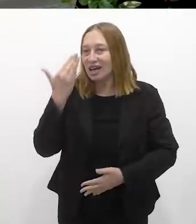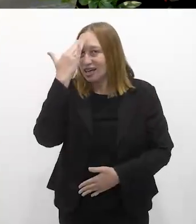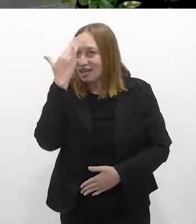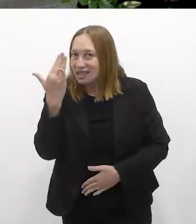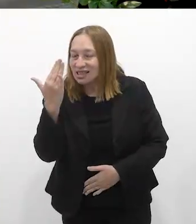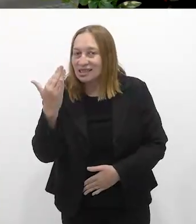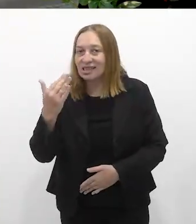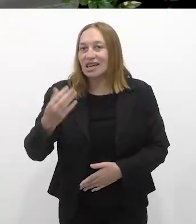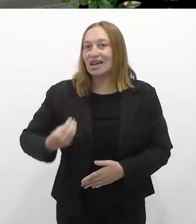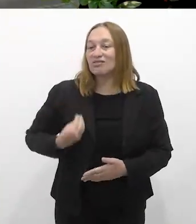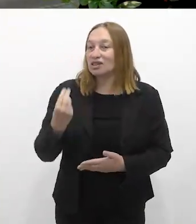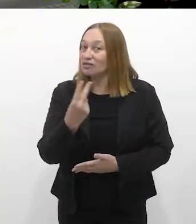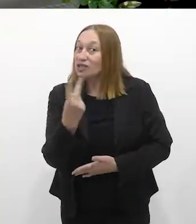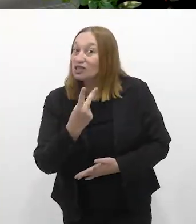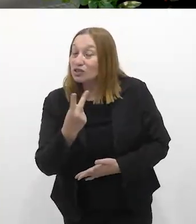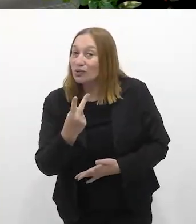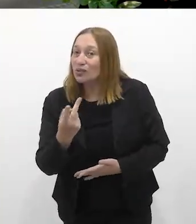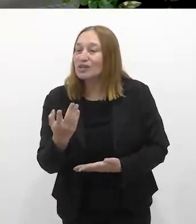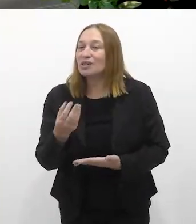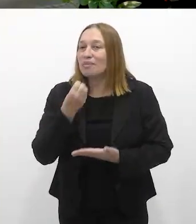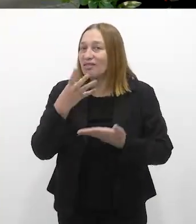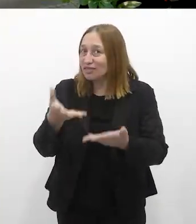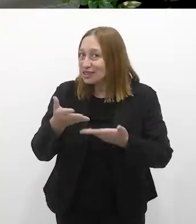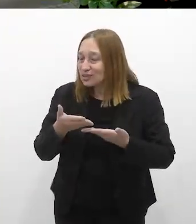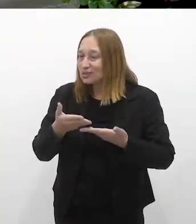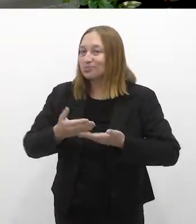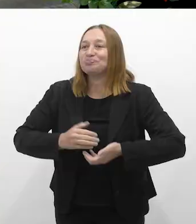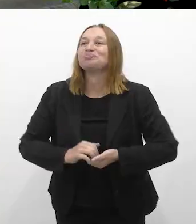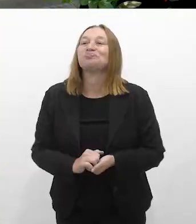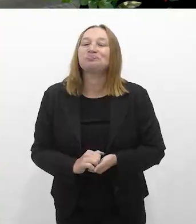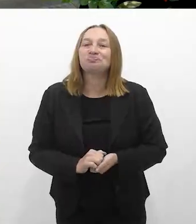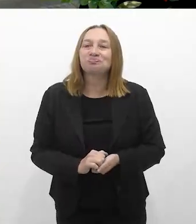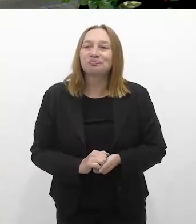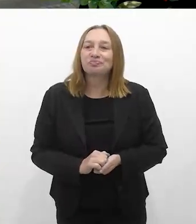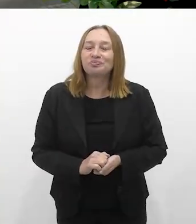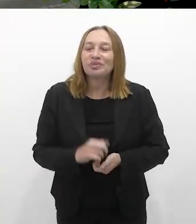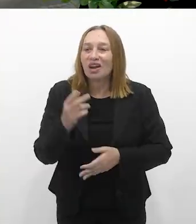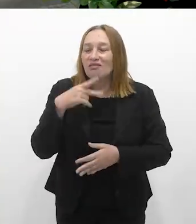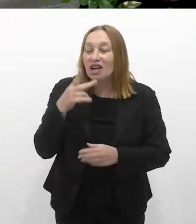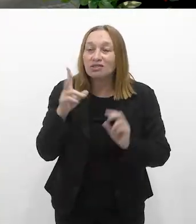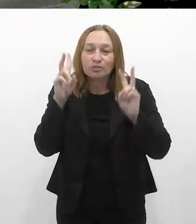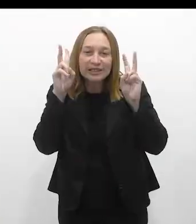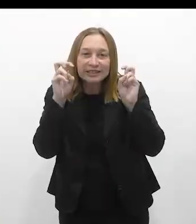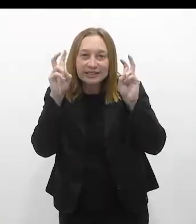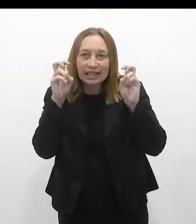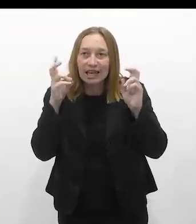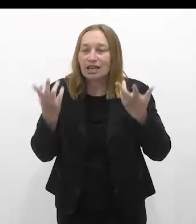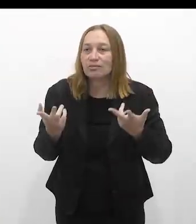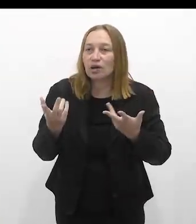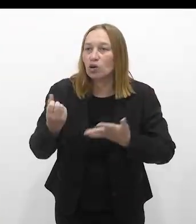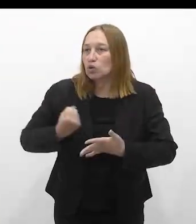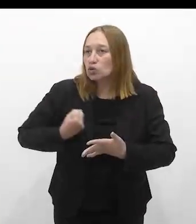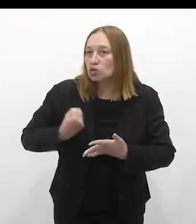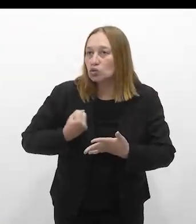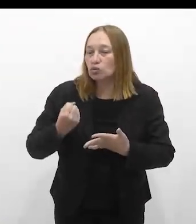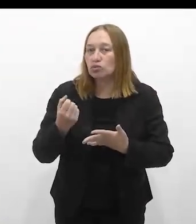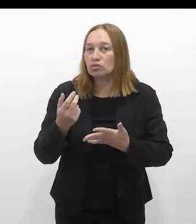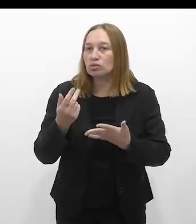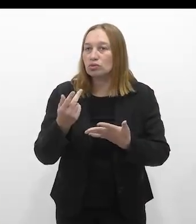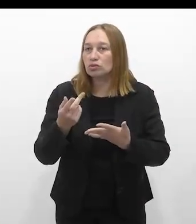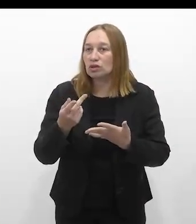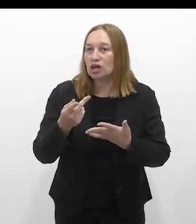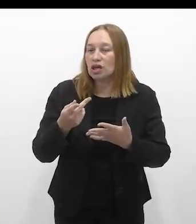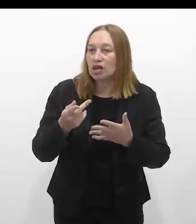de agradecer a participação de vocês, né? Sejam muito bem-vindos. E falar sobre esse tema, os números falam